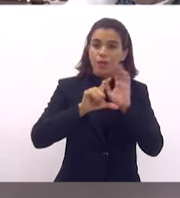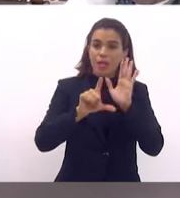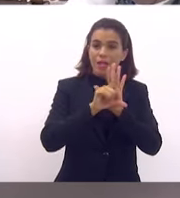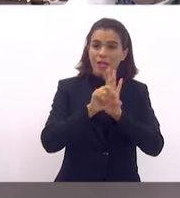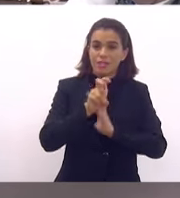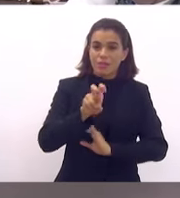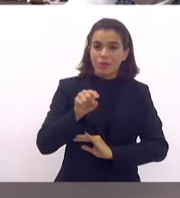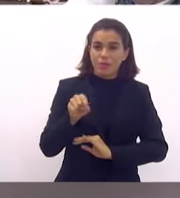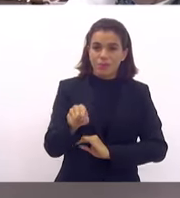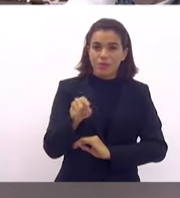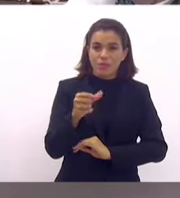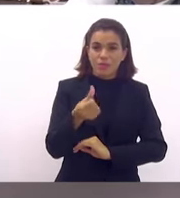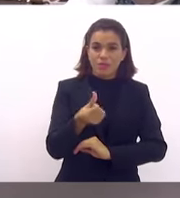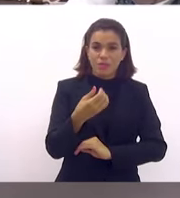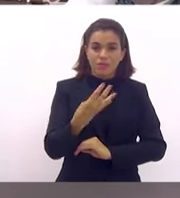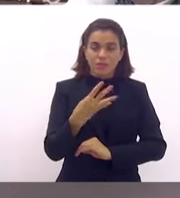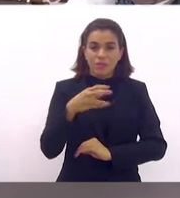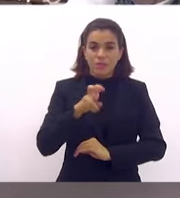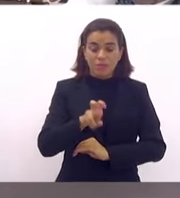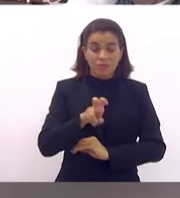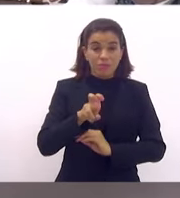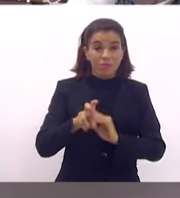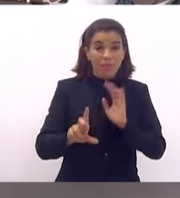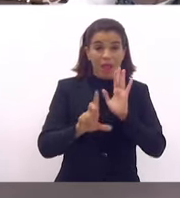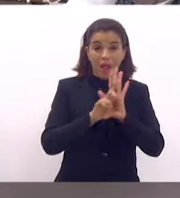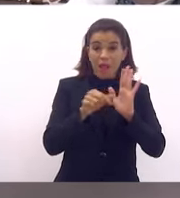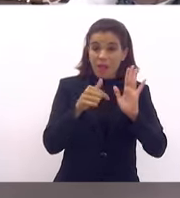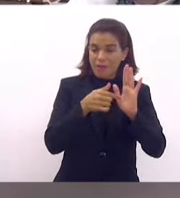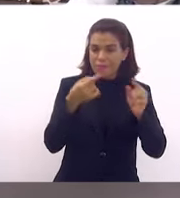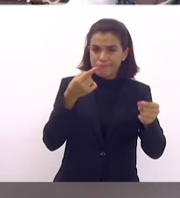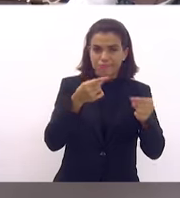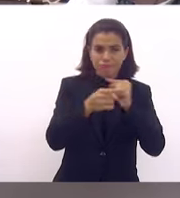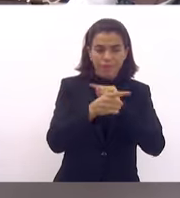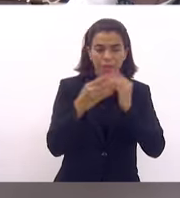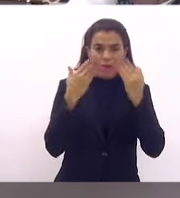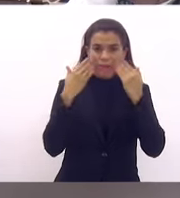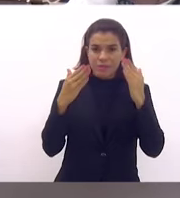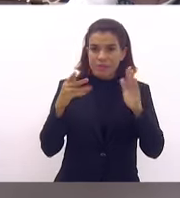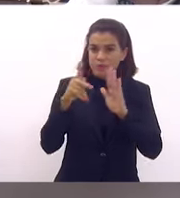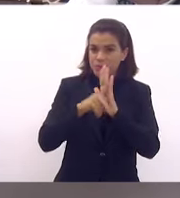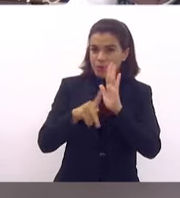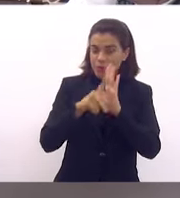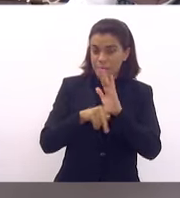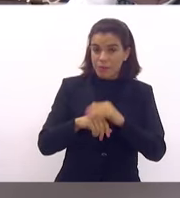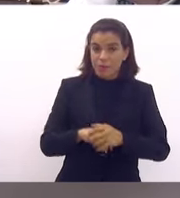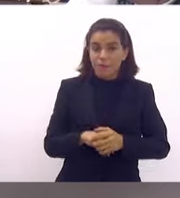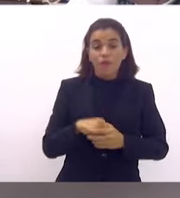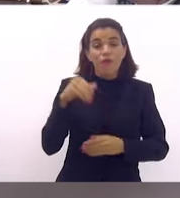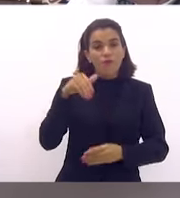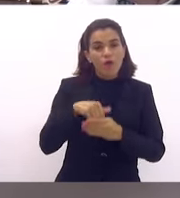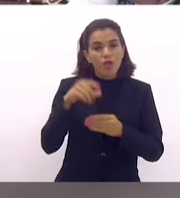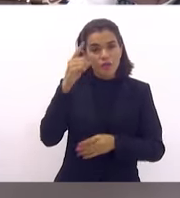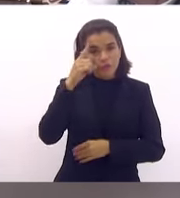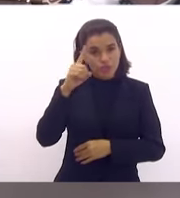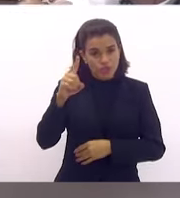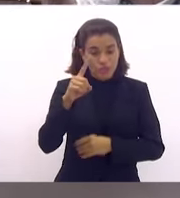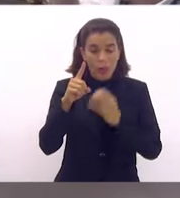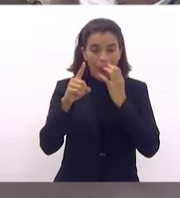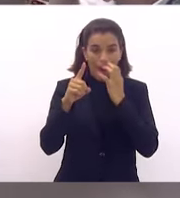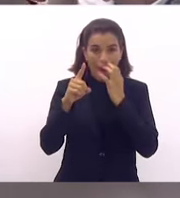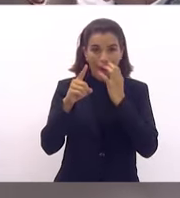que é a consolidação de calendários. Nessa lei não cabe a apresentação de programas. Então, vamos votar o dia. E aí, Vossa